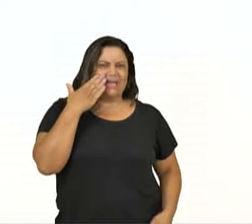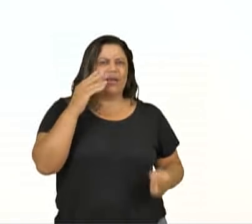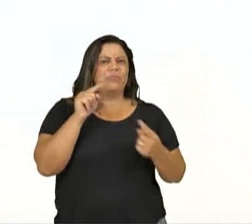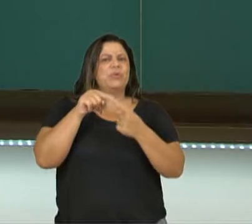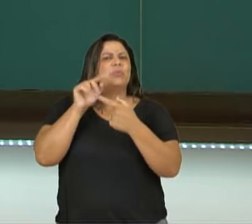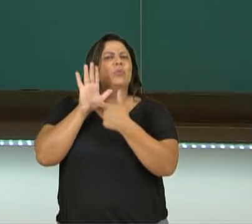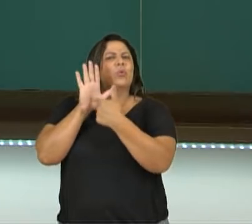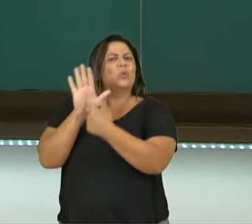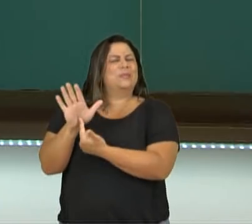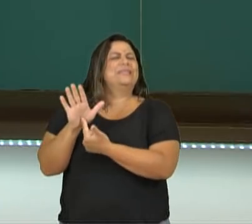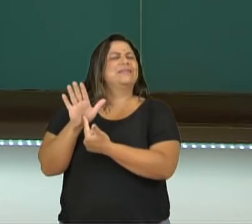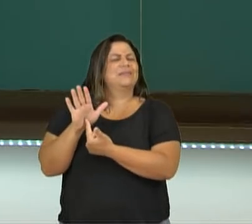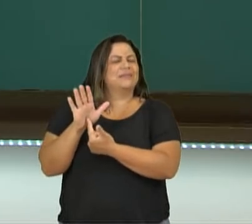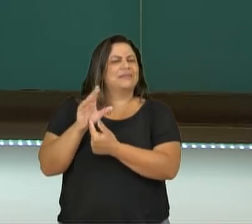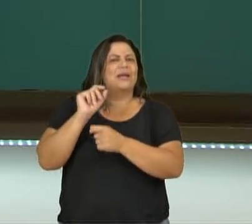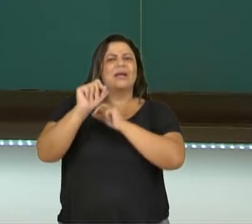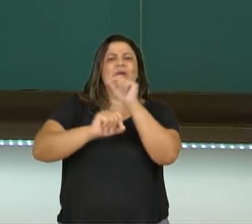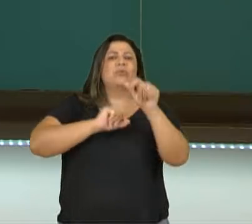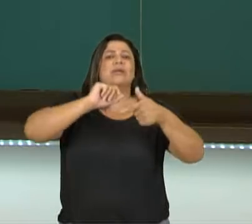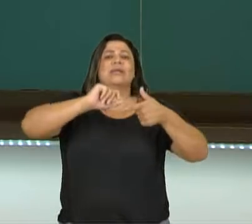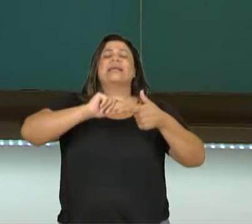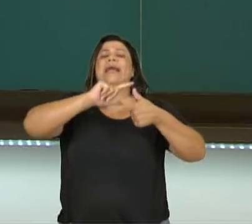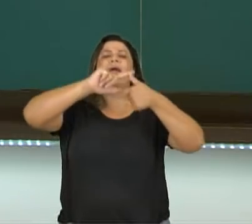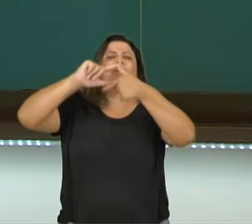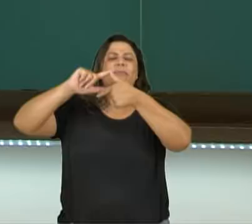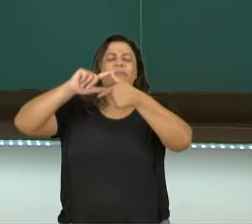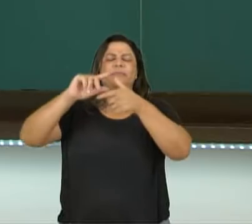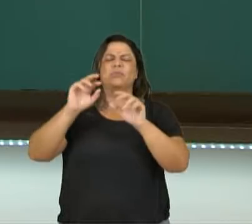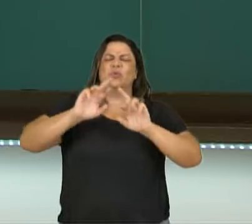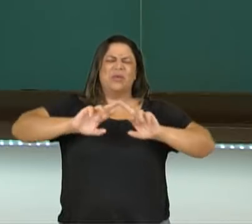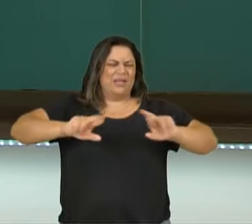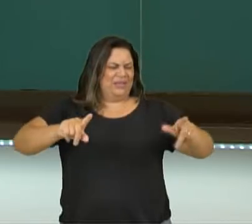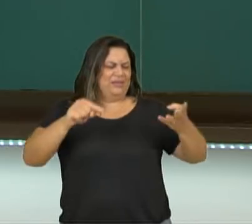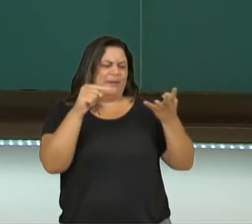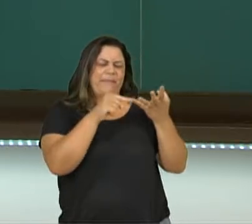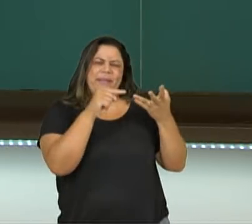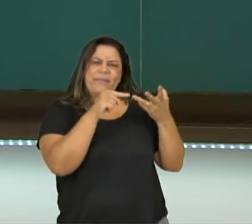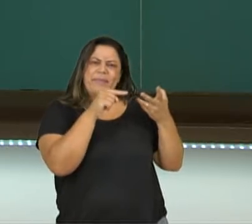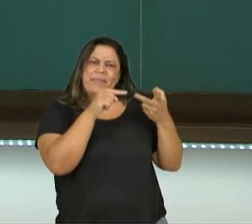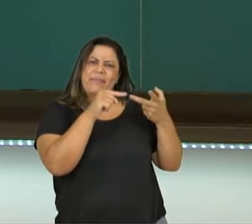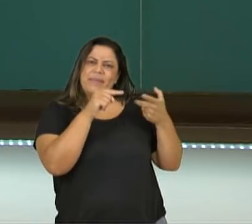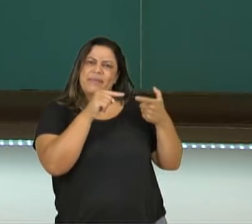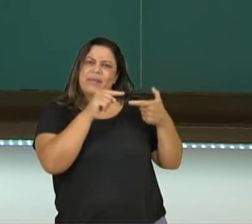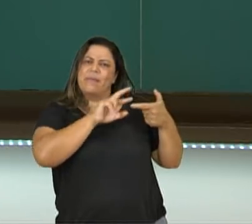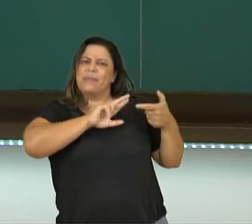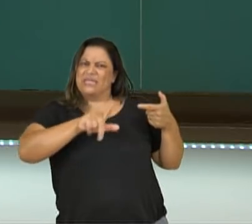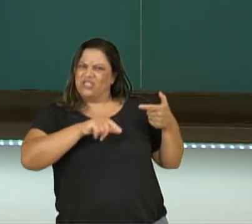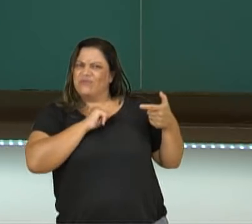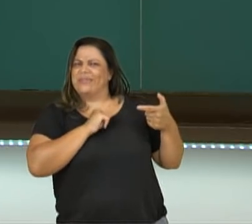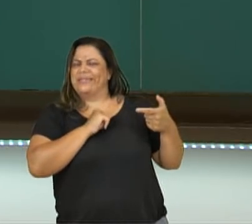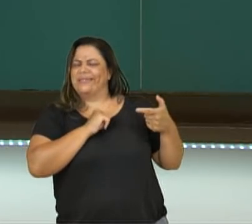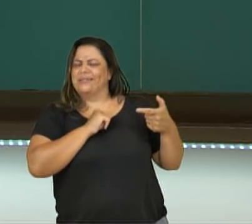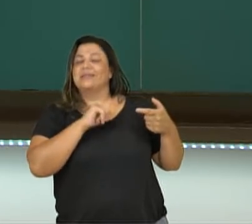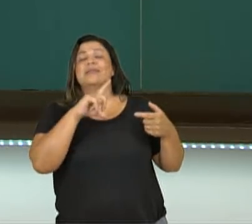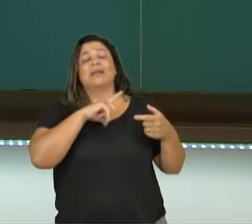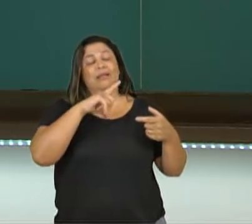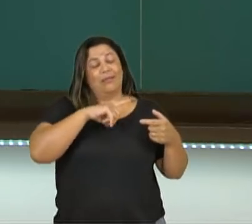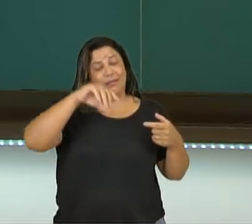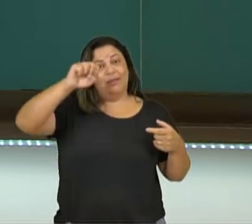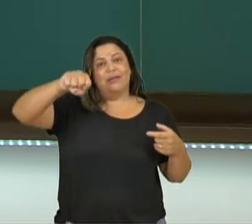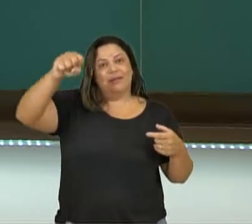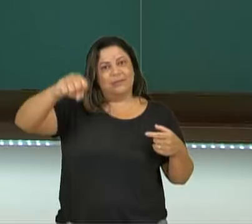charge? E agora? Qual seria a diferença entre história em quadrinho, tirinha, charge? Existem algumas diferenças,